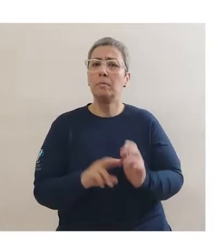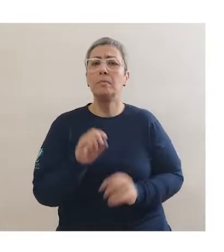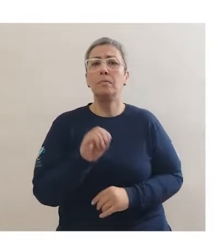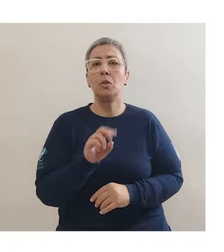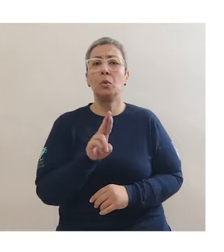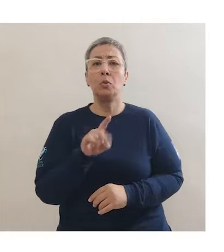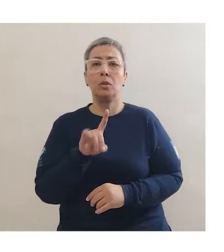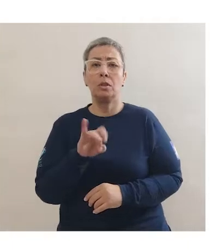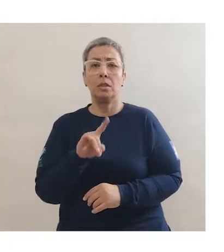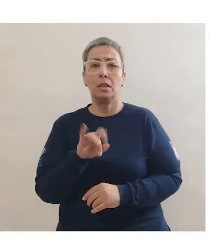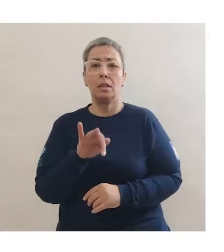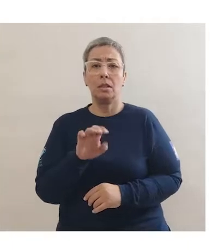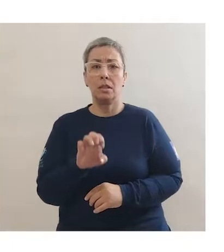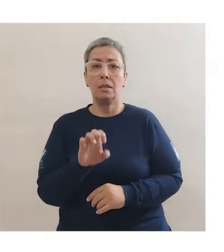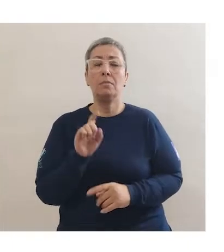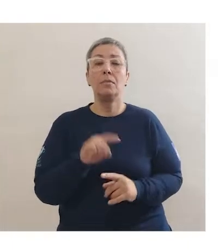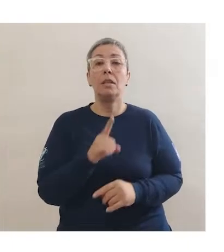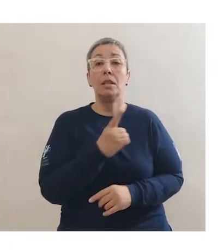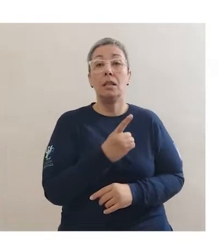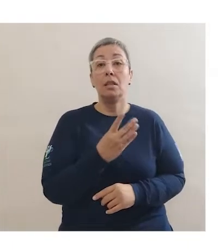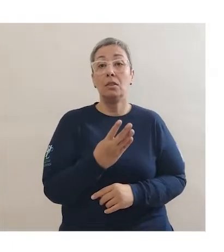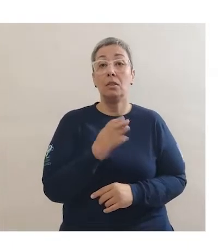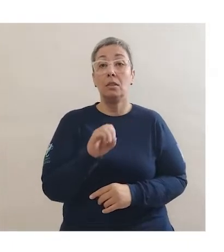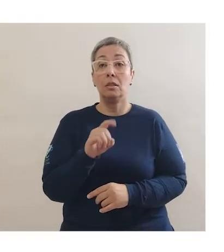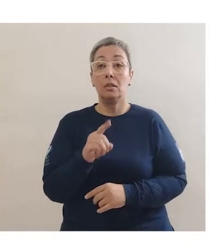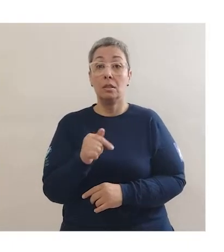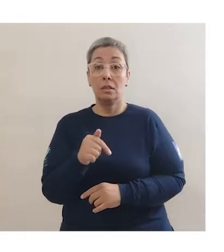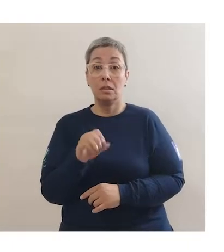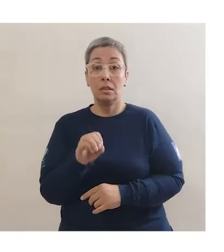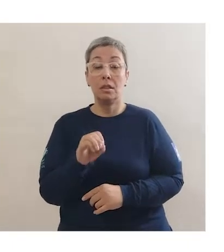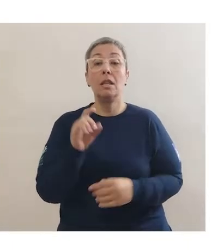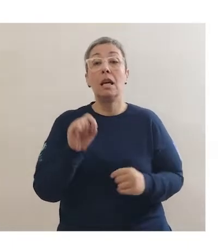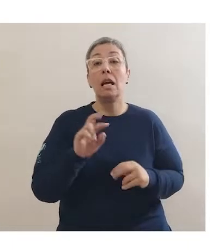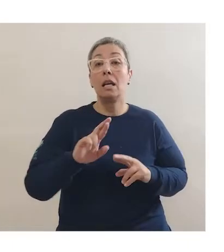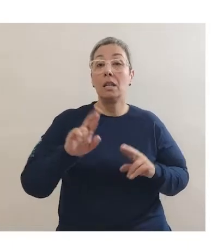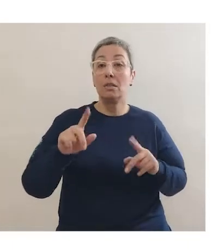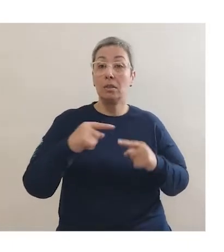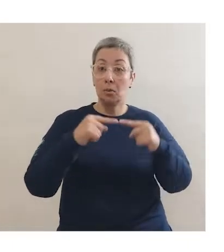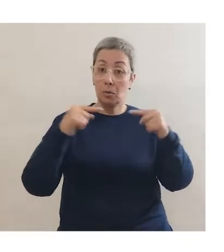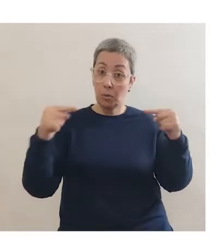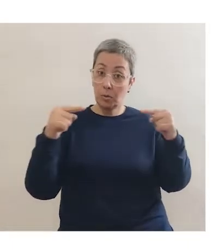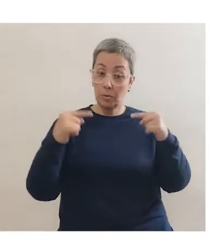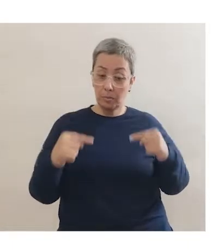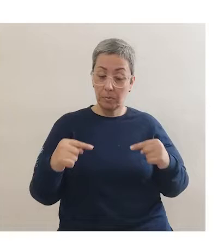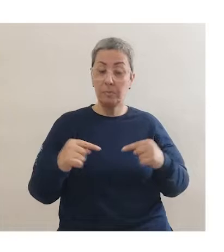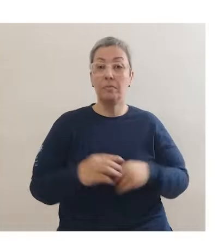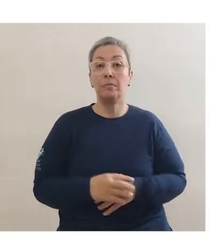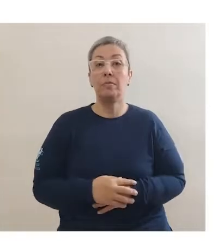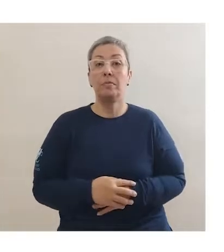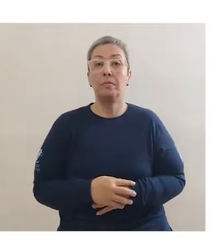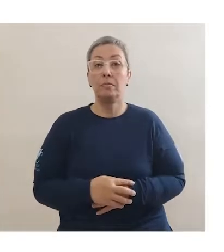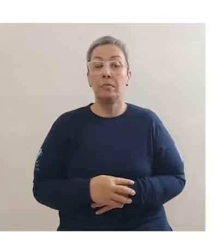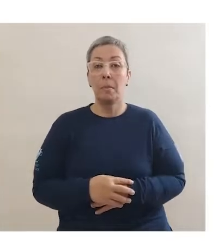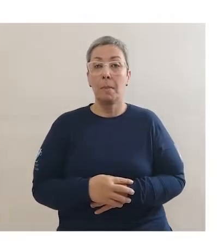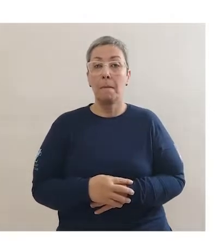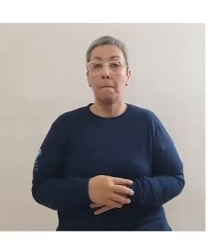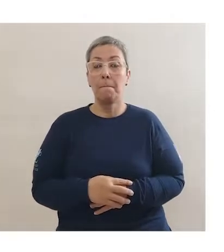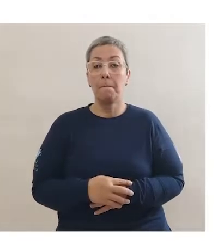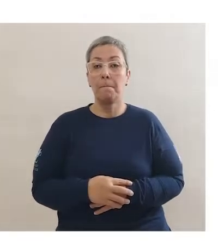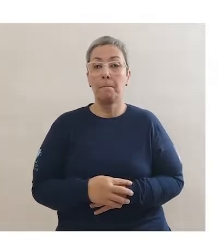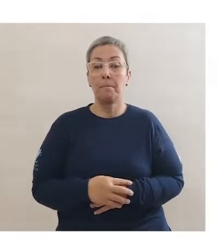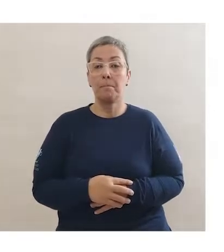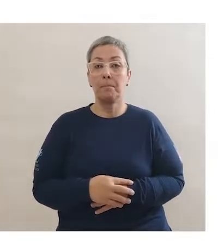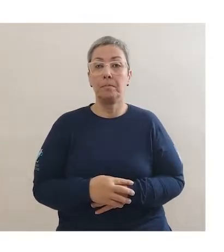29.017, censo de 2010, sendo assim o município com maior população indígena.